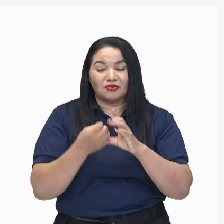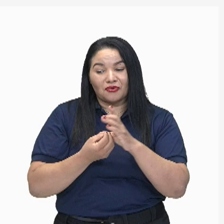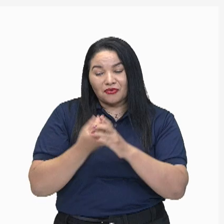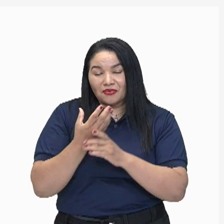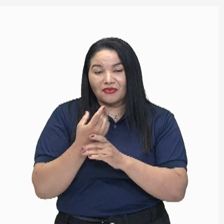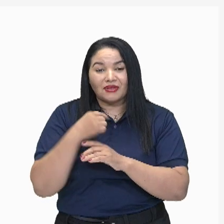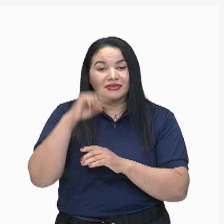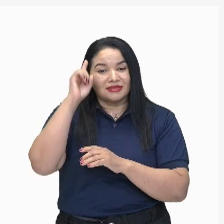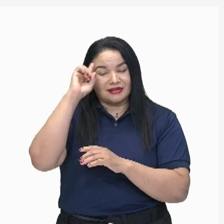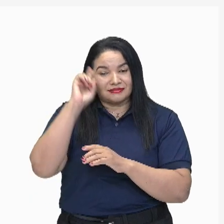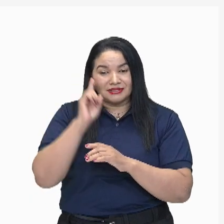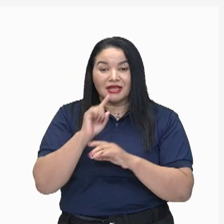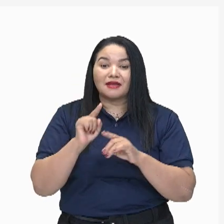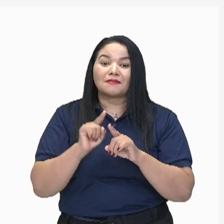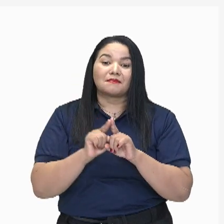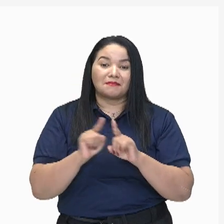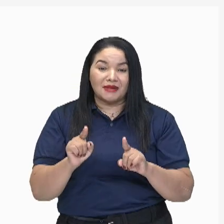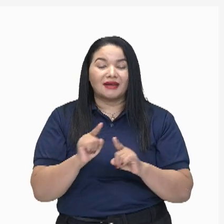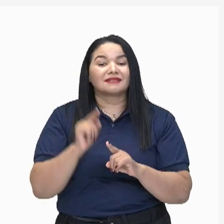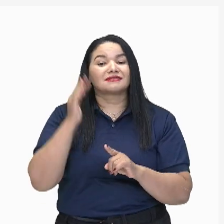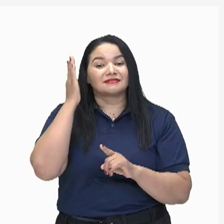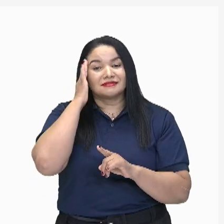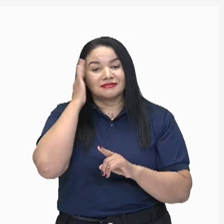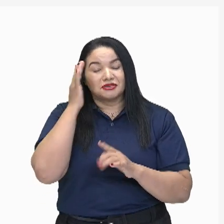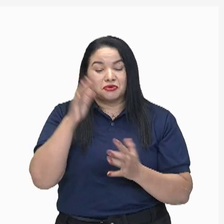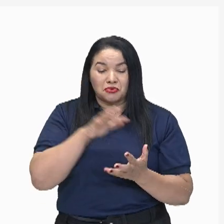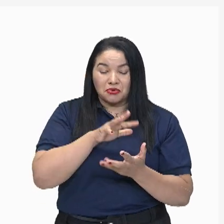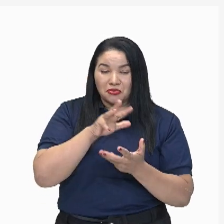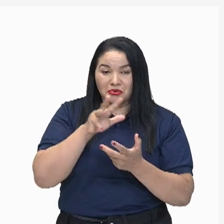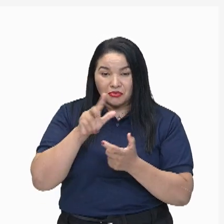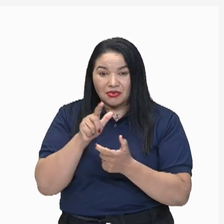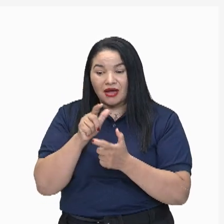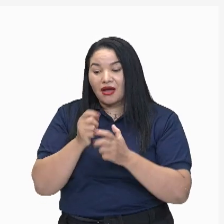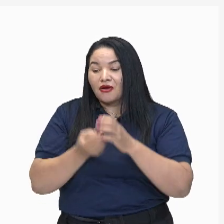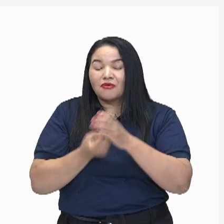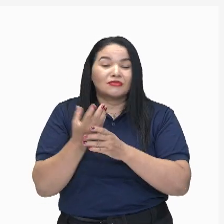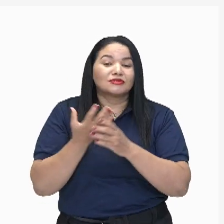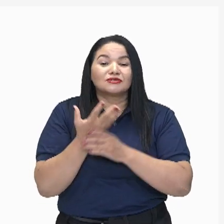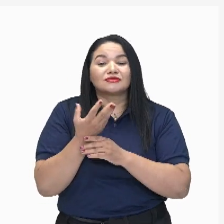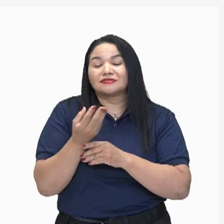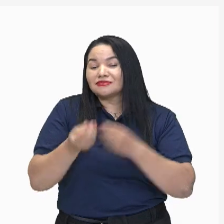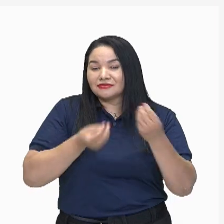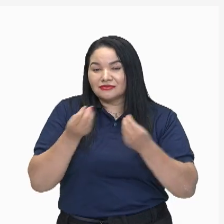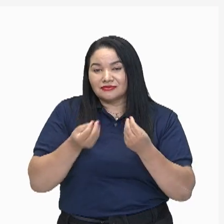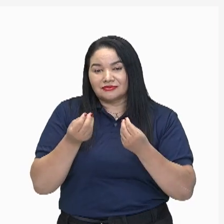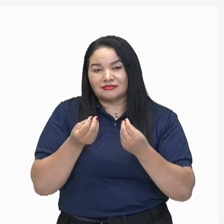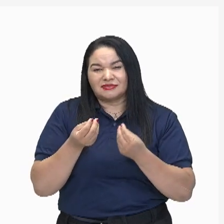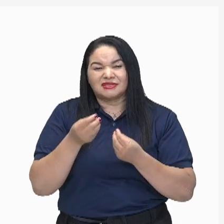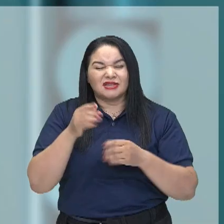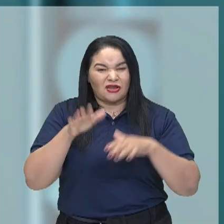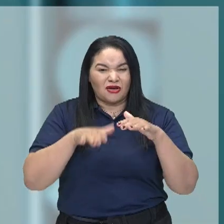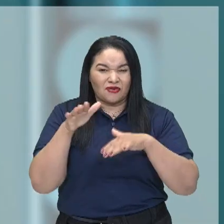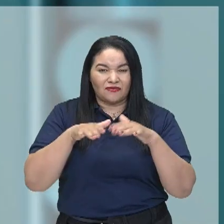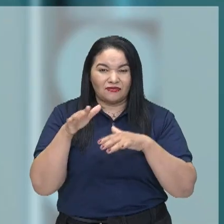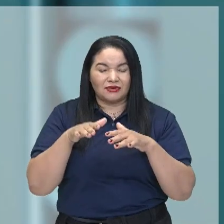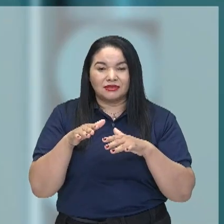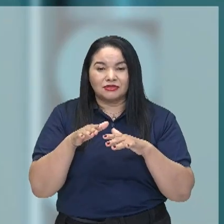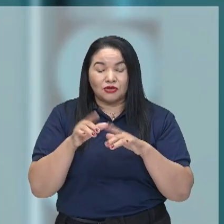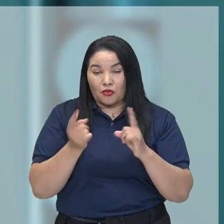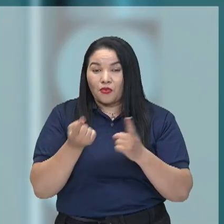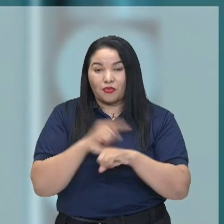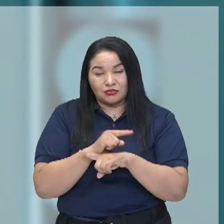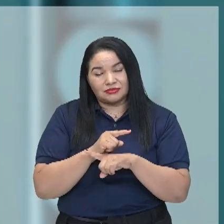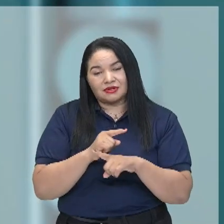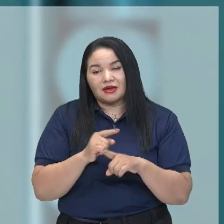que, mas sei que o universo jamais começou. Então, contrariando ali a origem bíblica, ela já dá essa ideia de que sempre houve